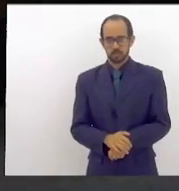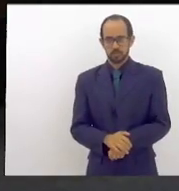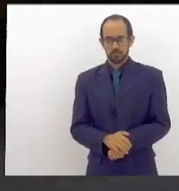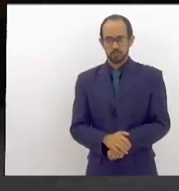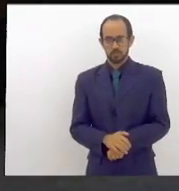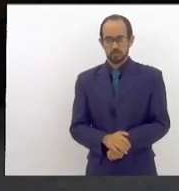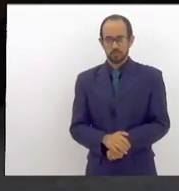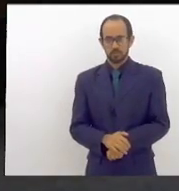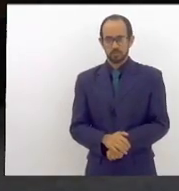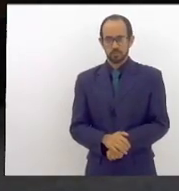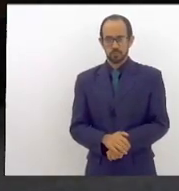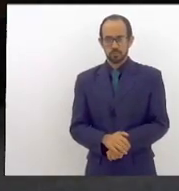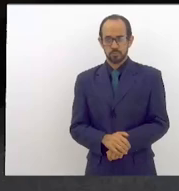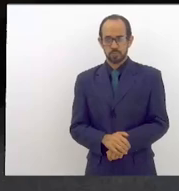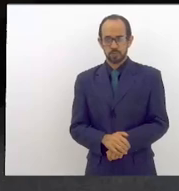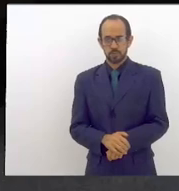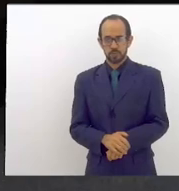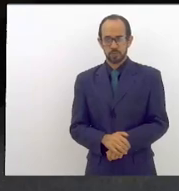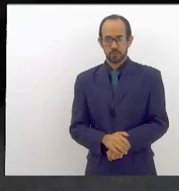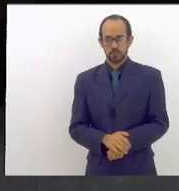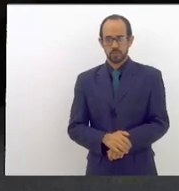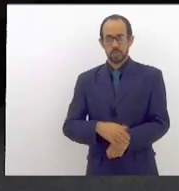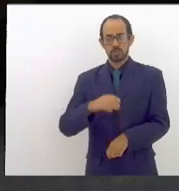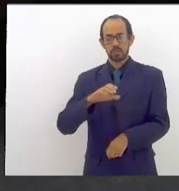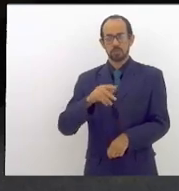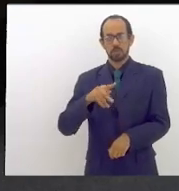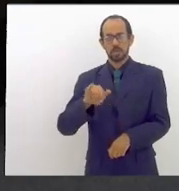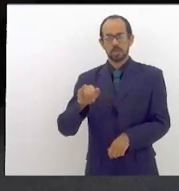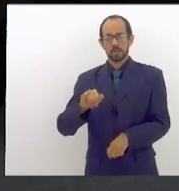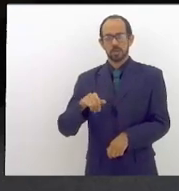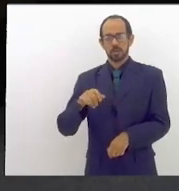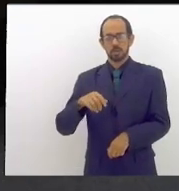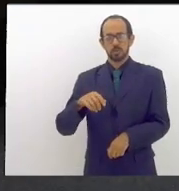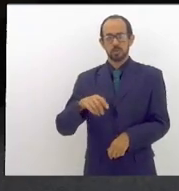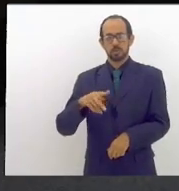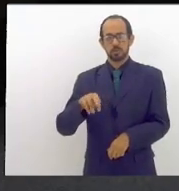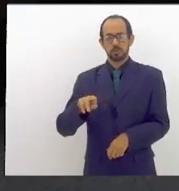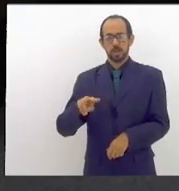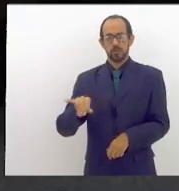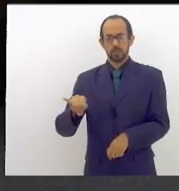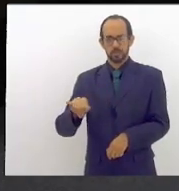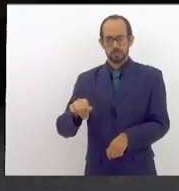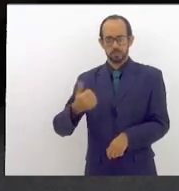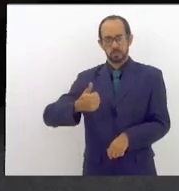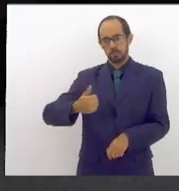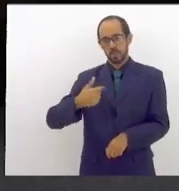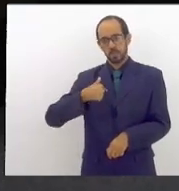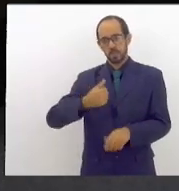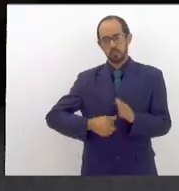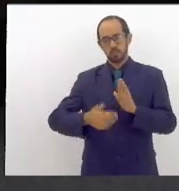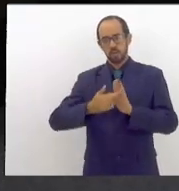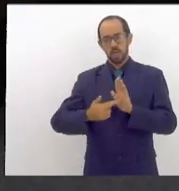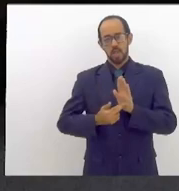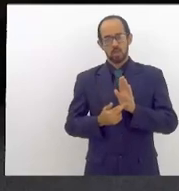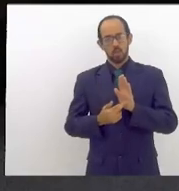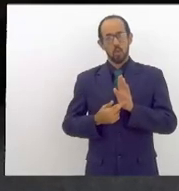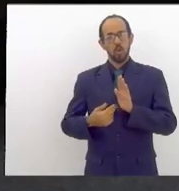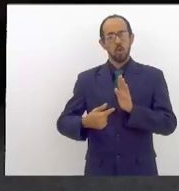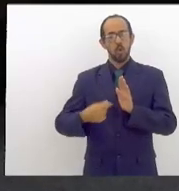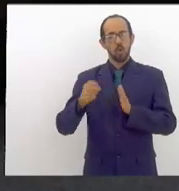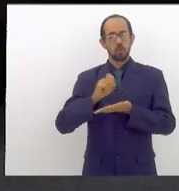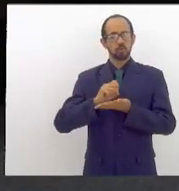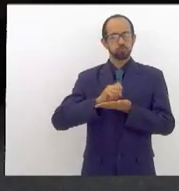no relatório da CPI do Rio Previdência primeiro lugar porque foi o relator da CPI e este